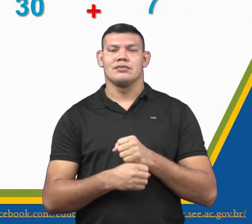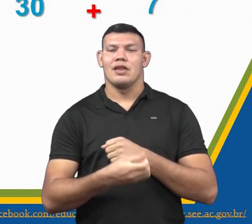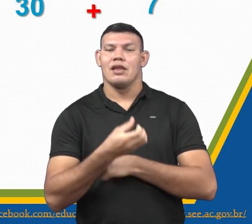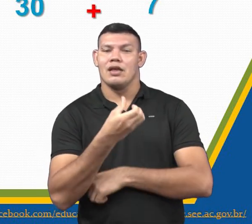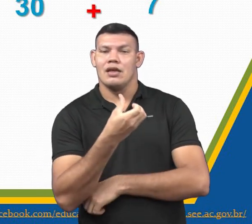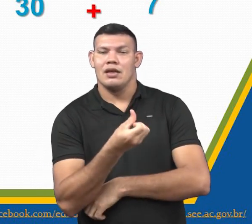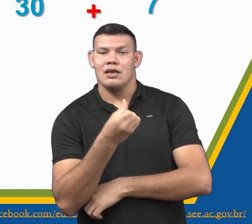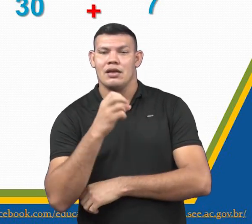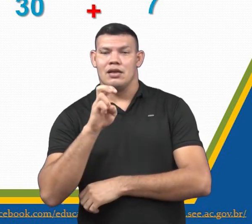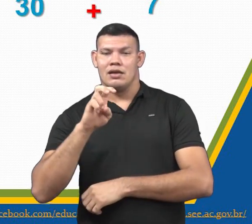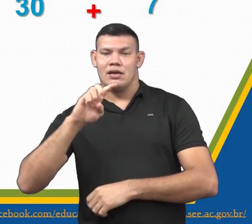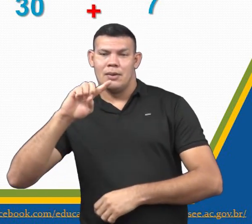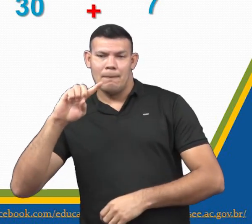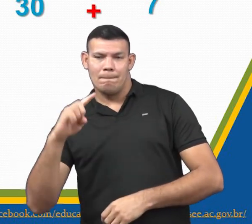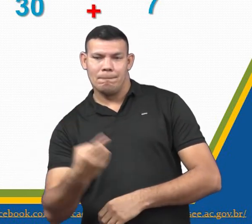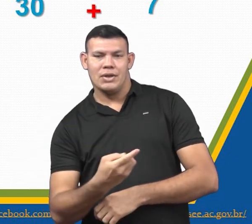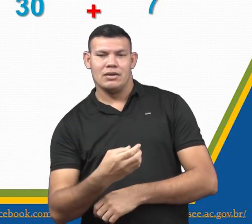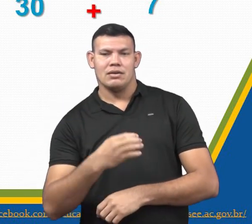número